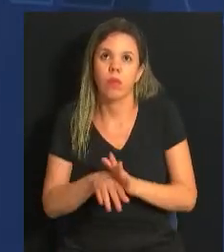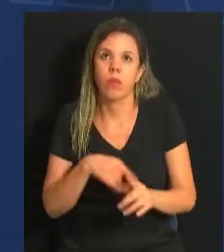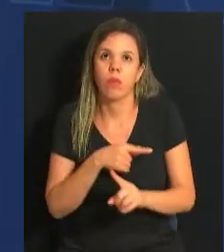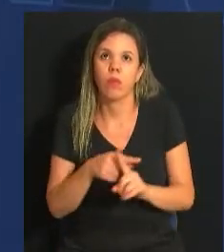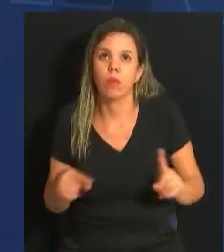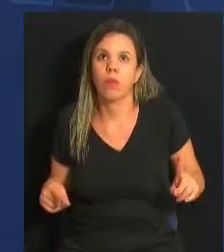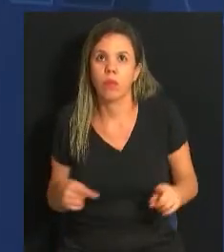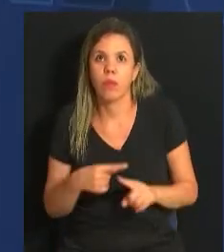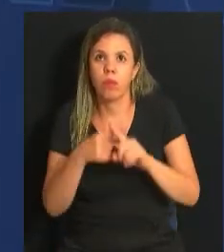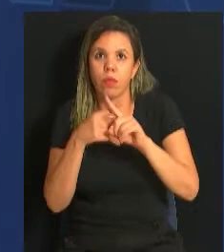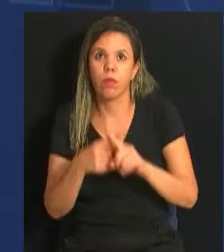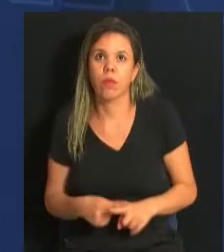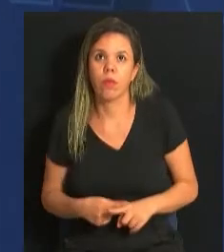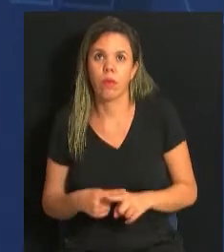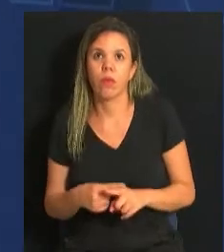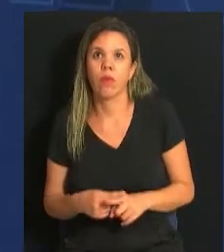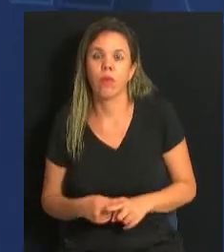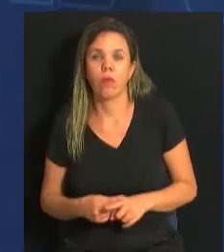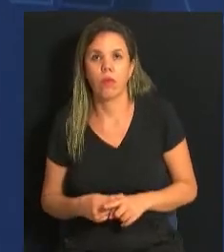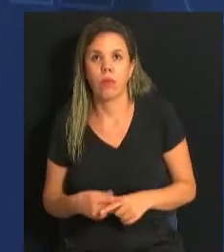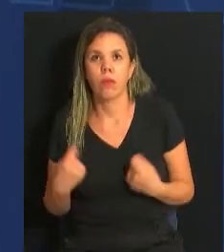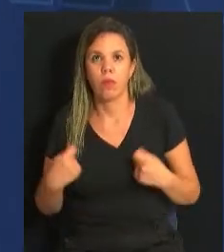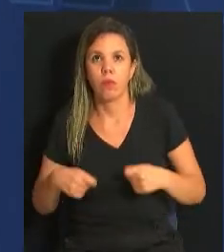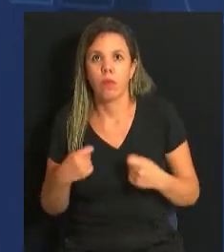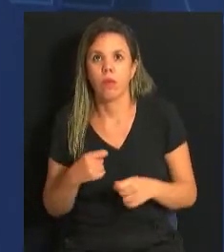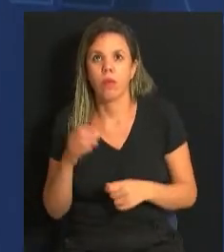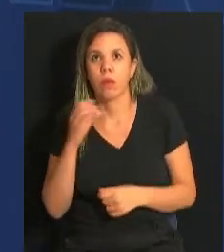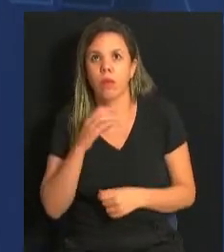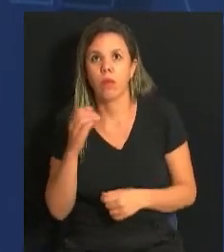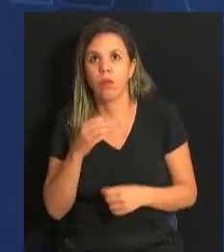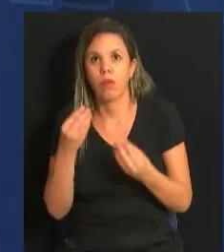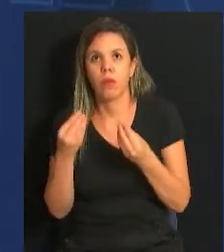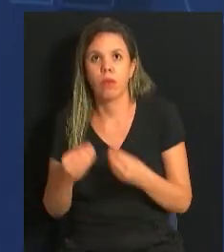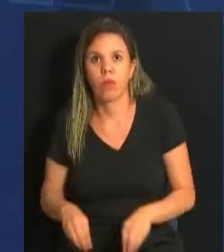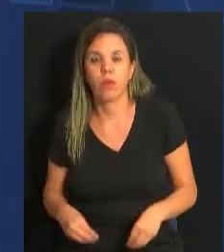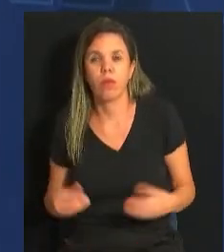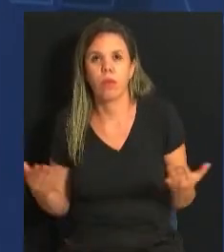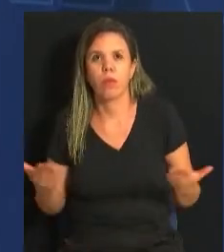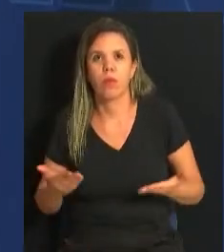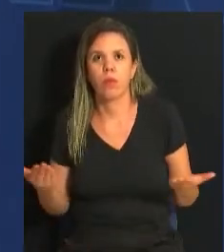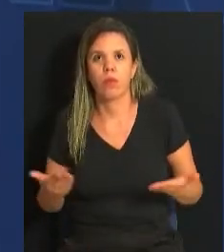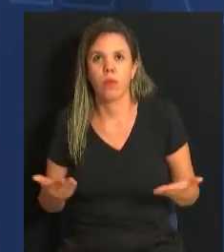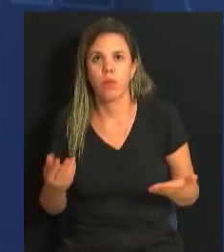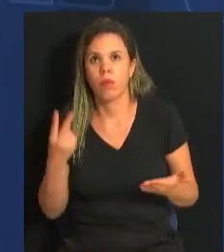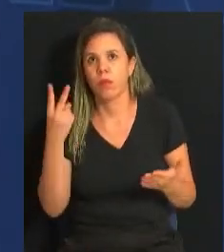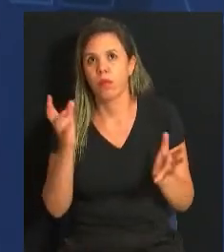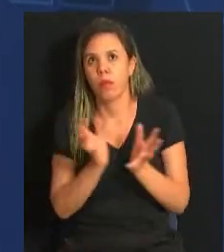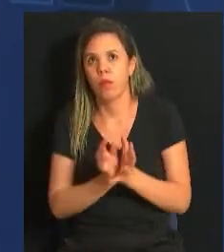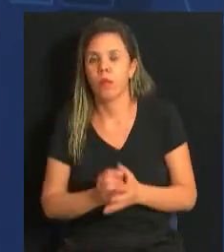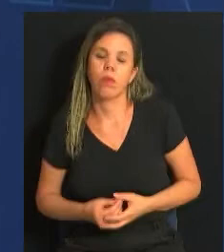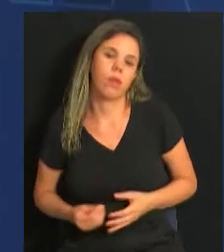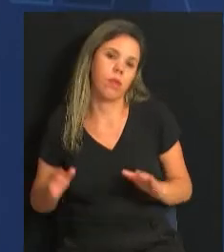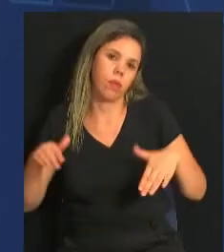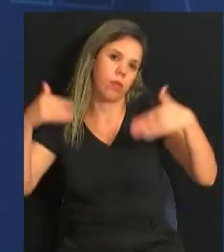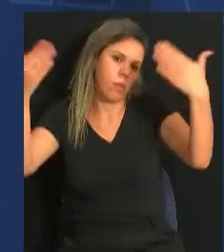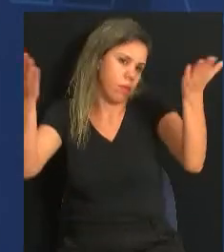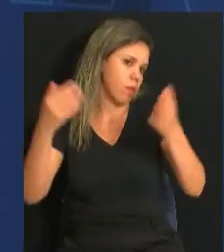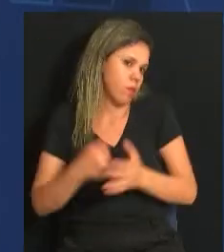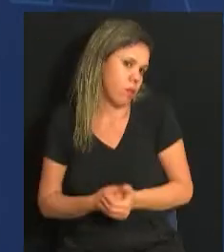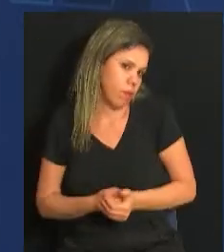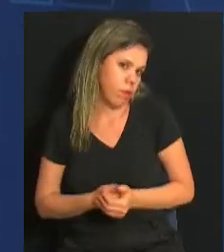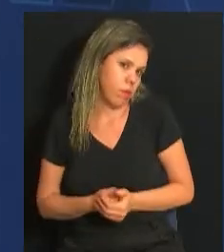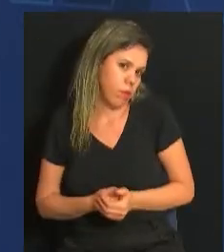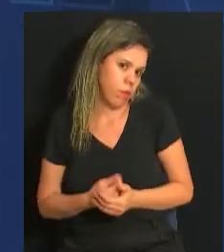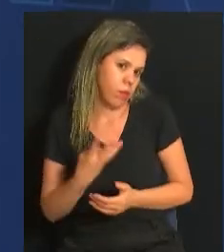metade da competição tão ponte e Guarani precisa correr atrás do prejuízo Oi hoje as duas equipes estariam fora